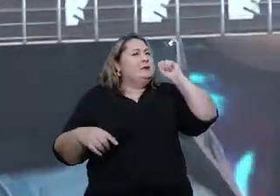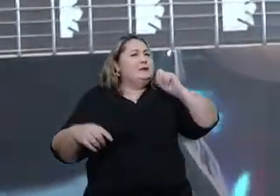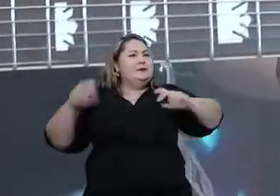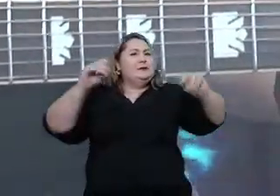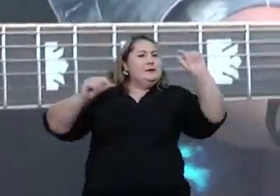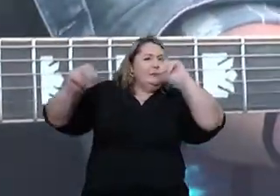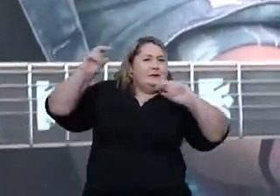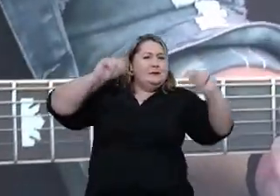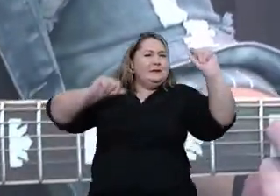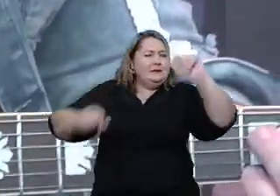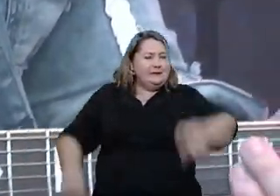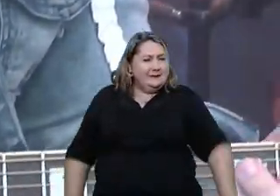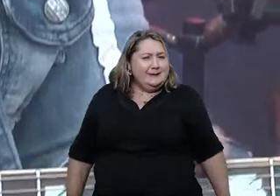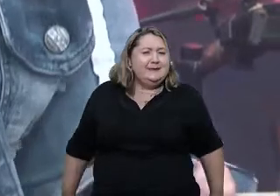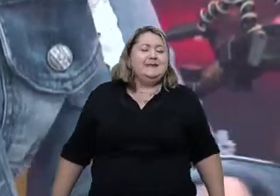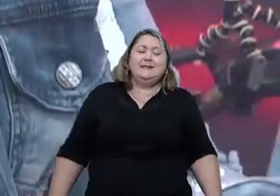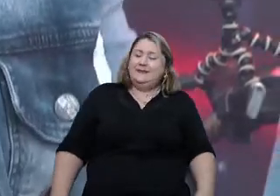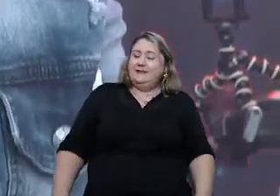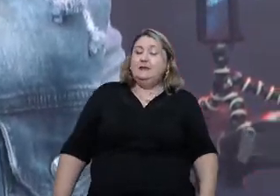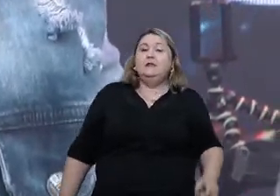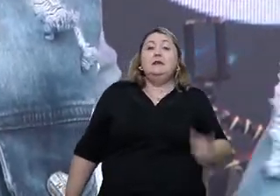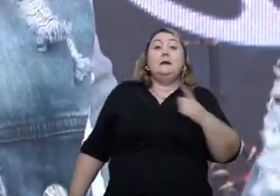DJ tocou.